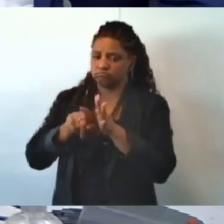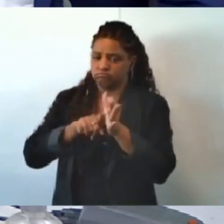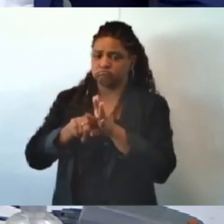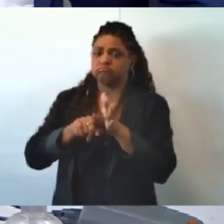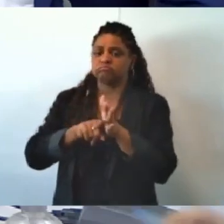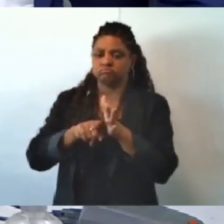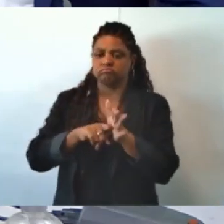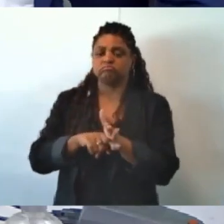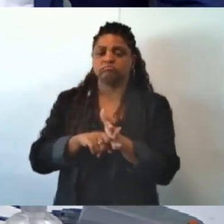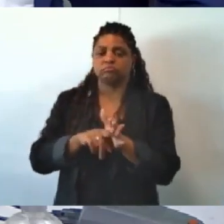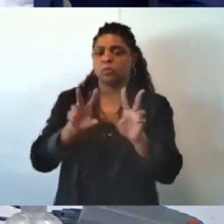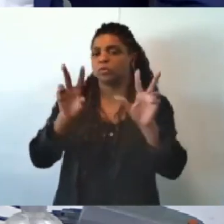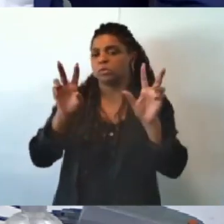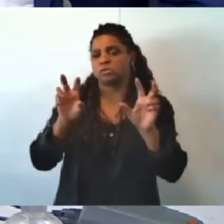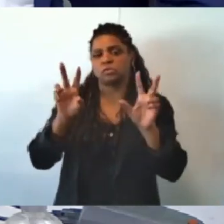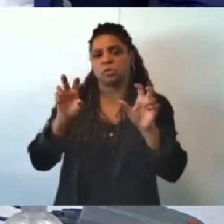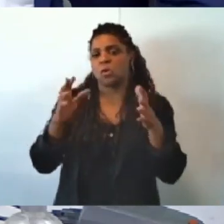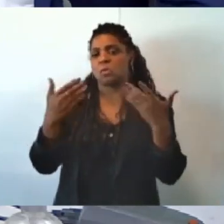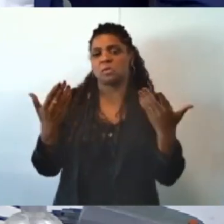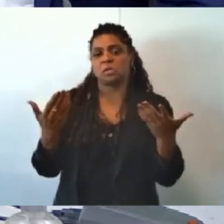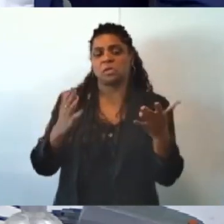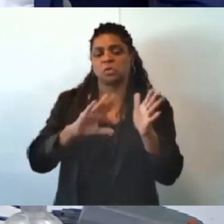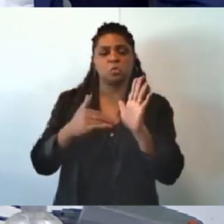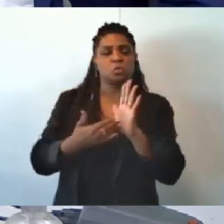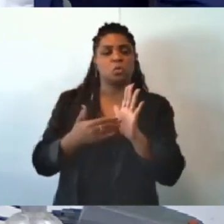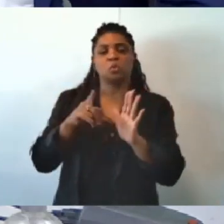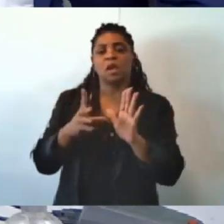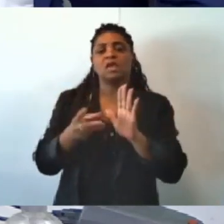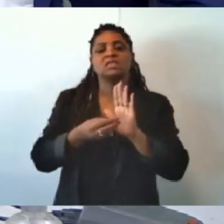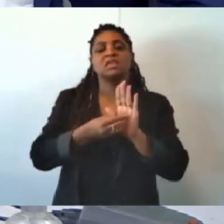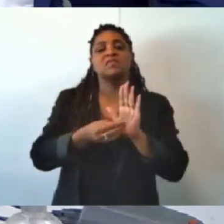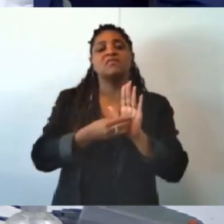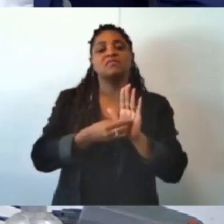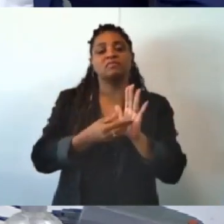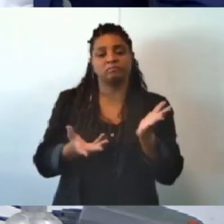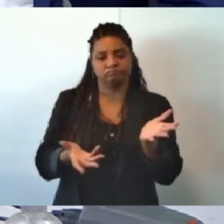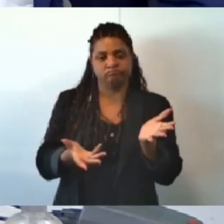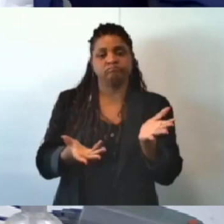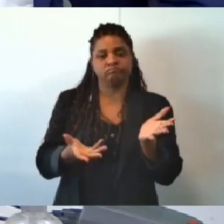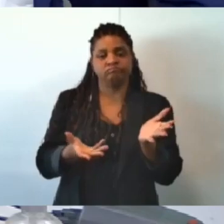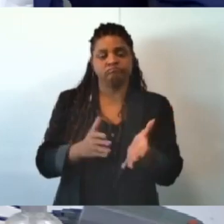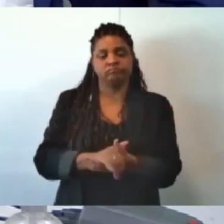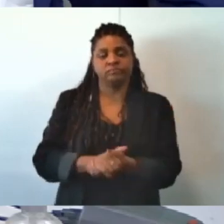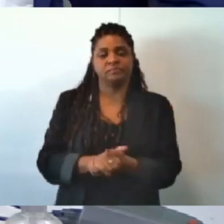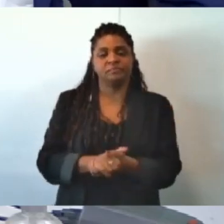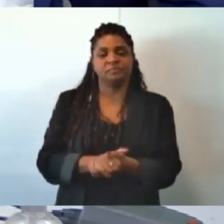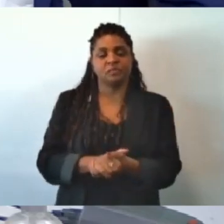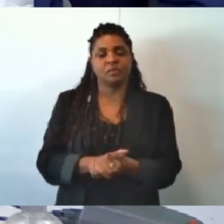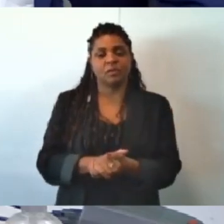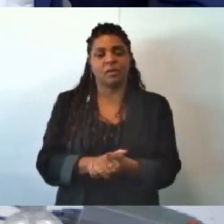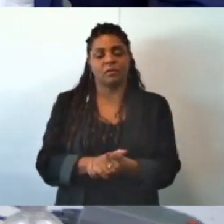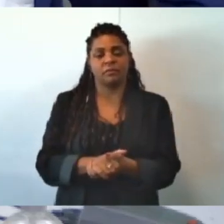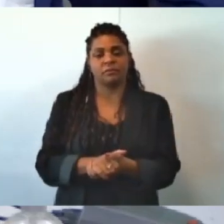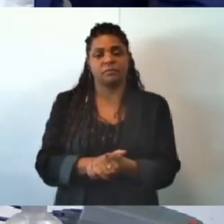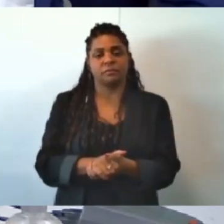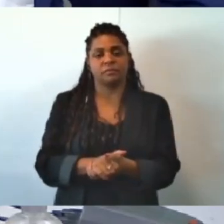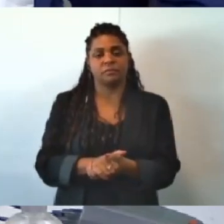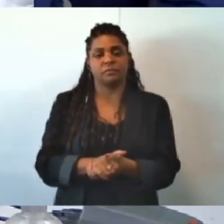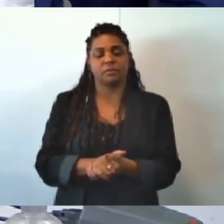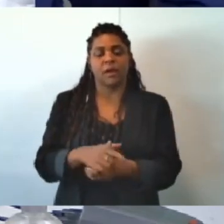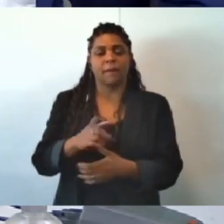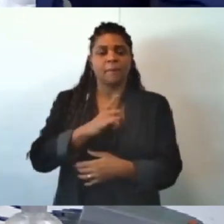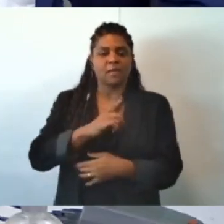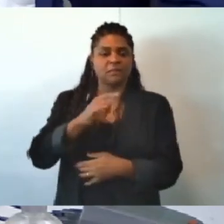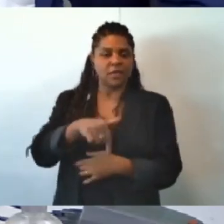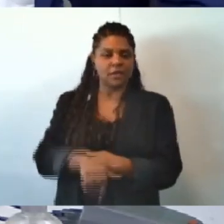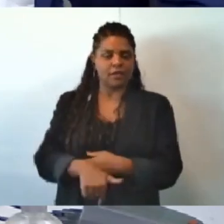sobre essas pendências, na verdade, que vão ficar, né, infelizmente. Mas temos aqui o Fernando, Luiz